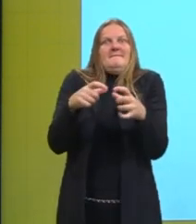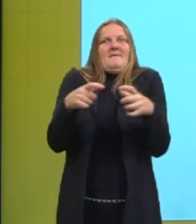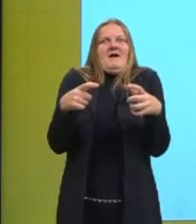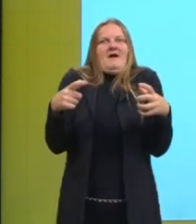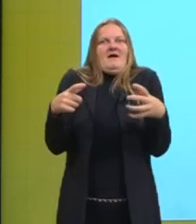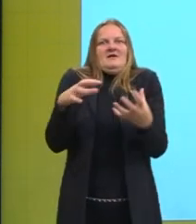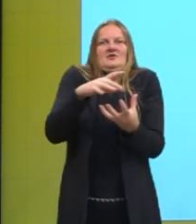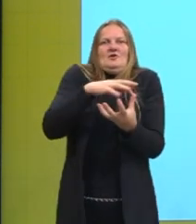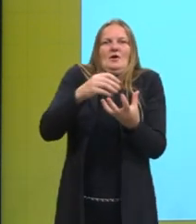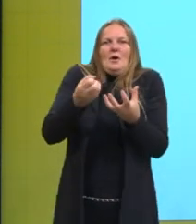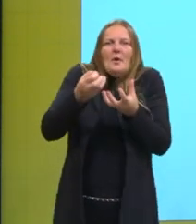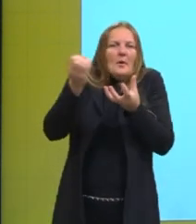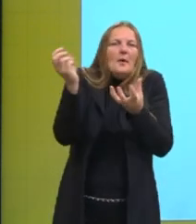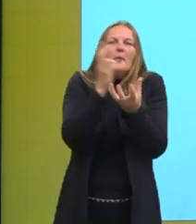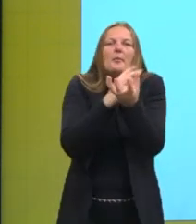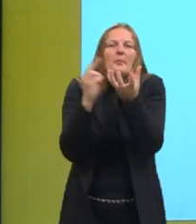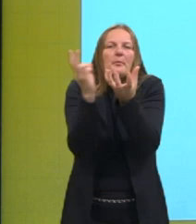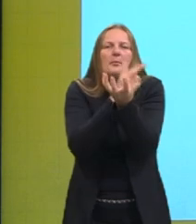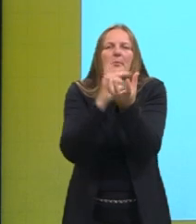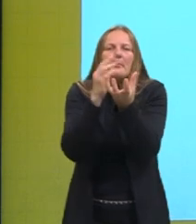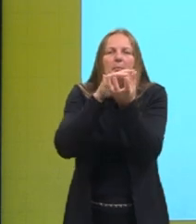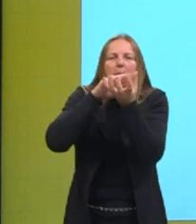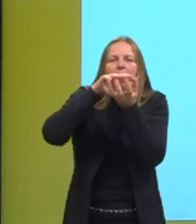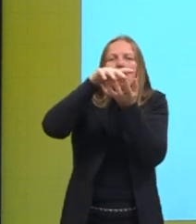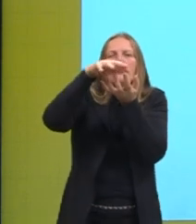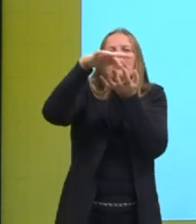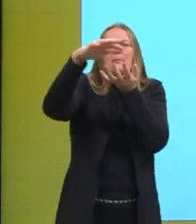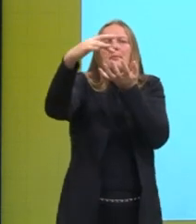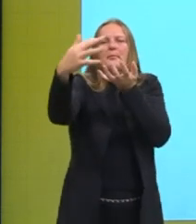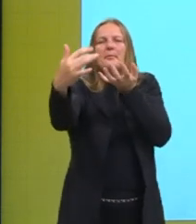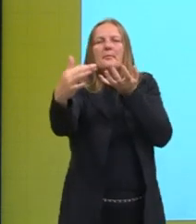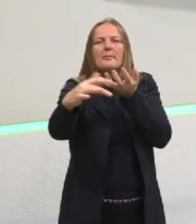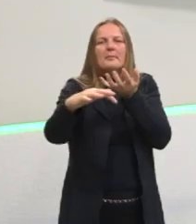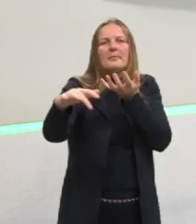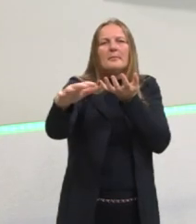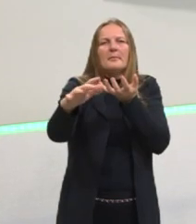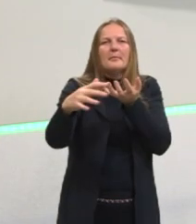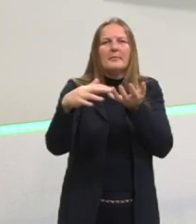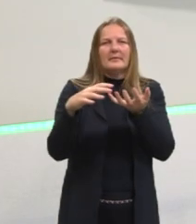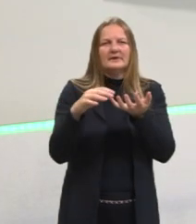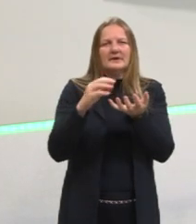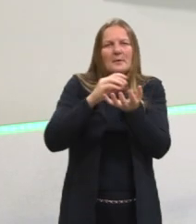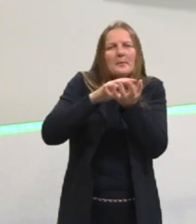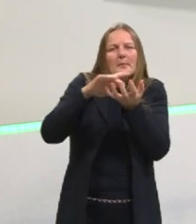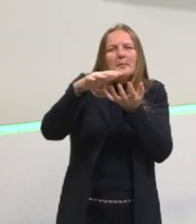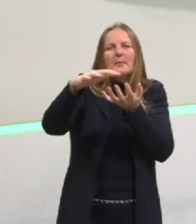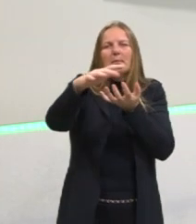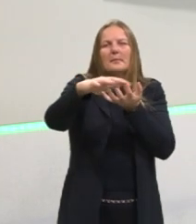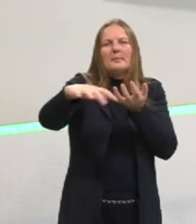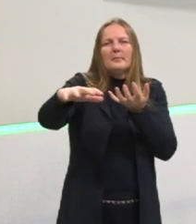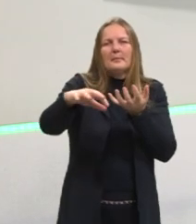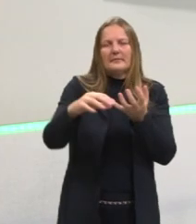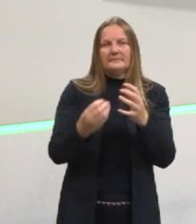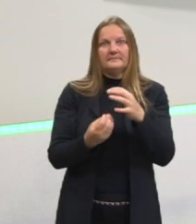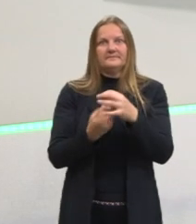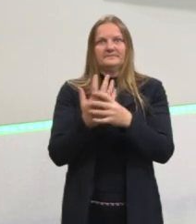ser levado mais pelo vento então ele tem maior probabilidade de fertilizar tá